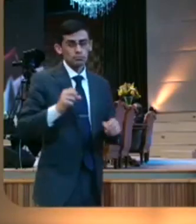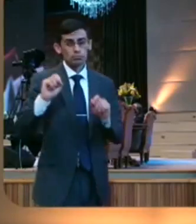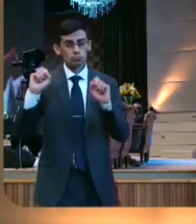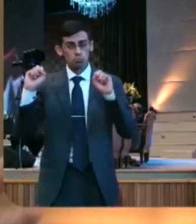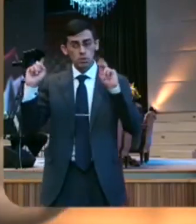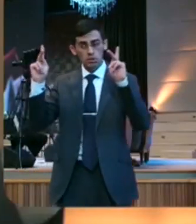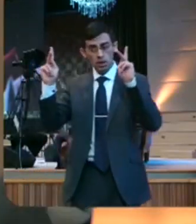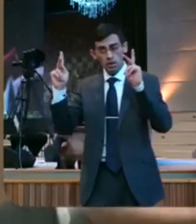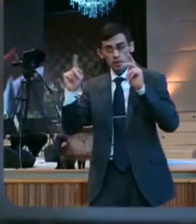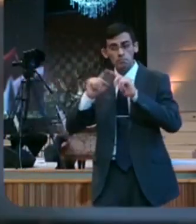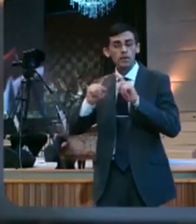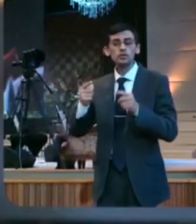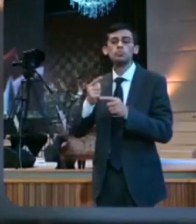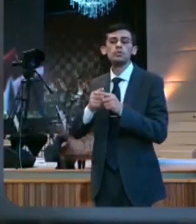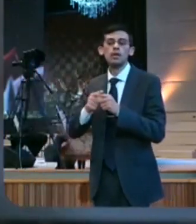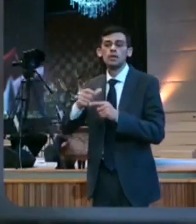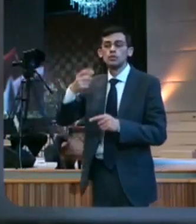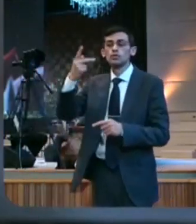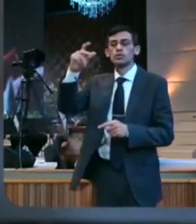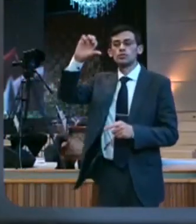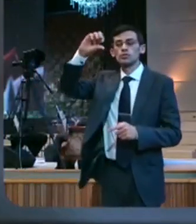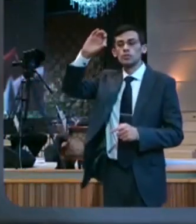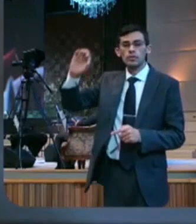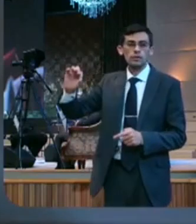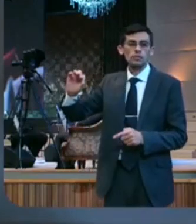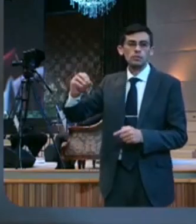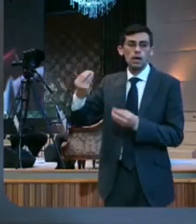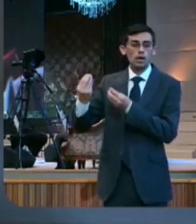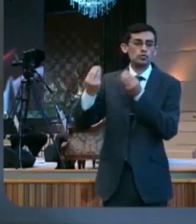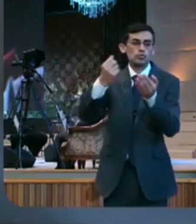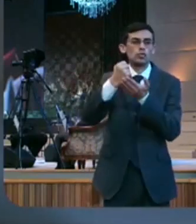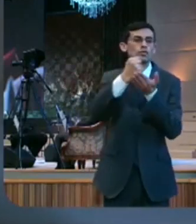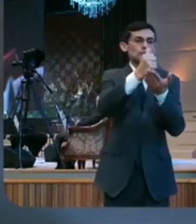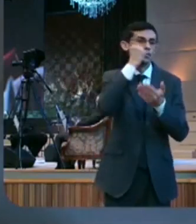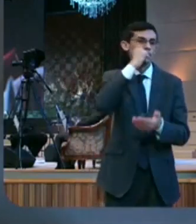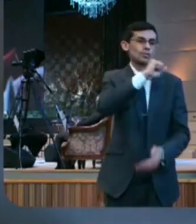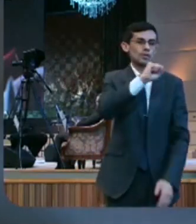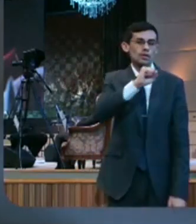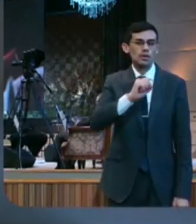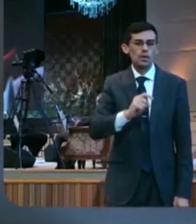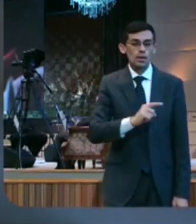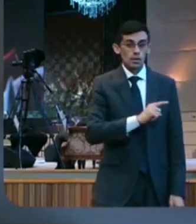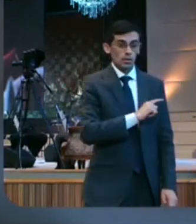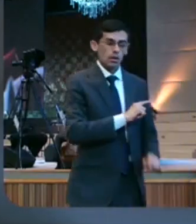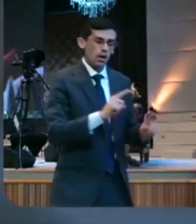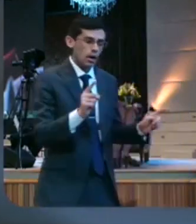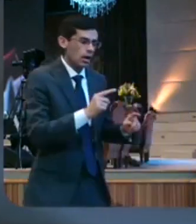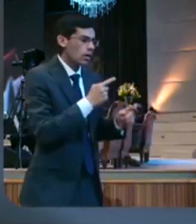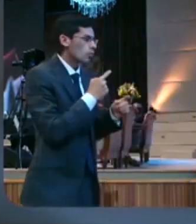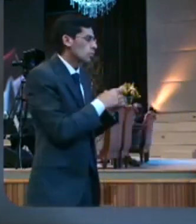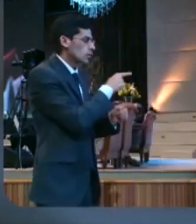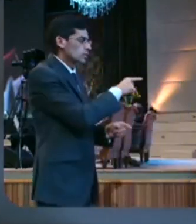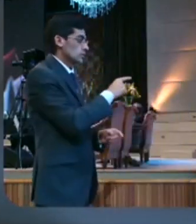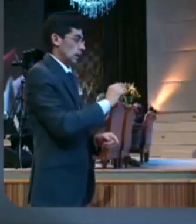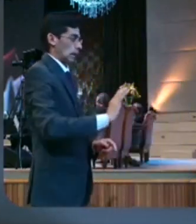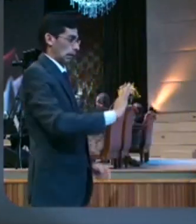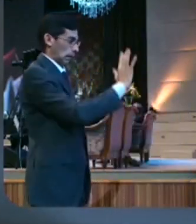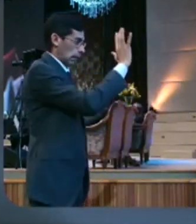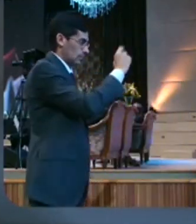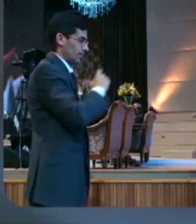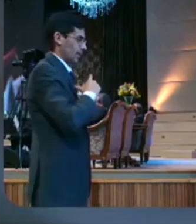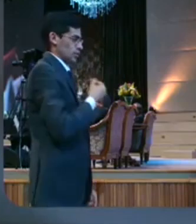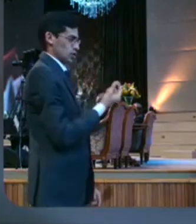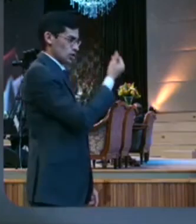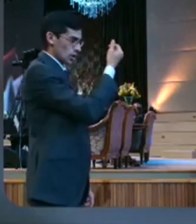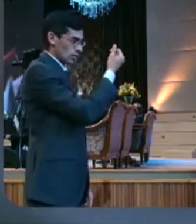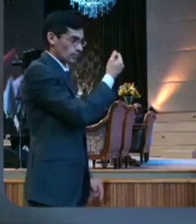por que você não ajudou dos teus 90%? Porque o senhor é rico. Ele falou assim, então agora você vai ficar mais pobre,